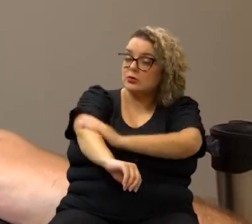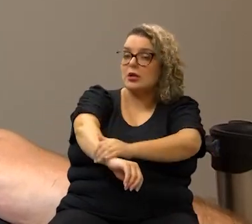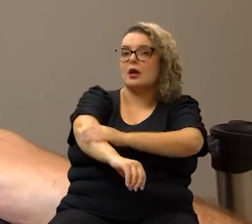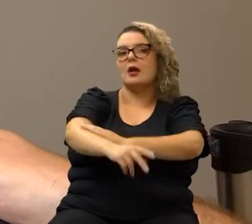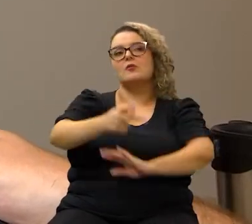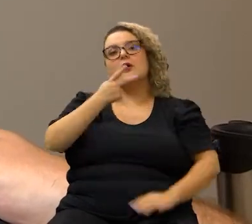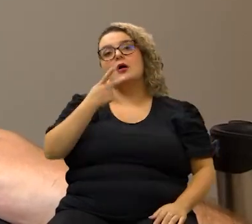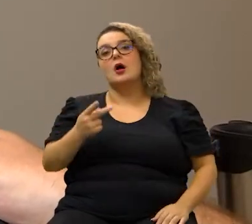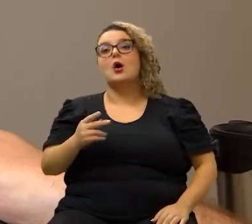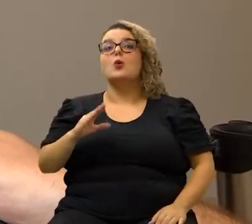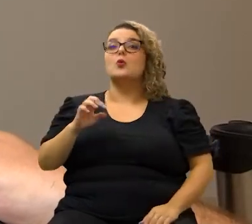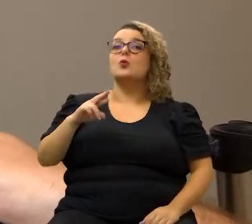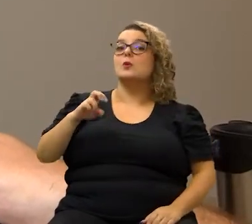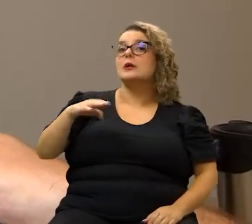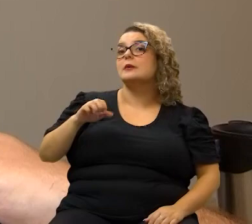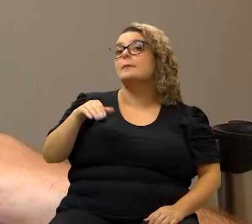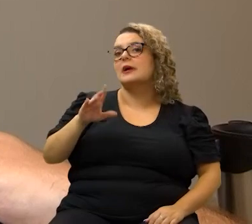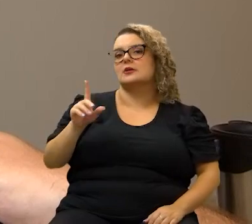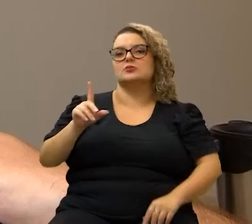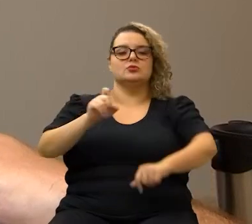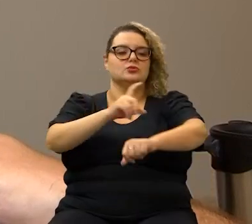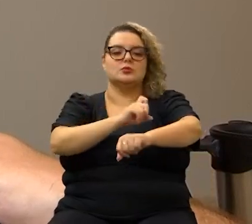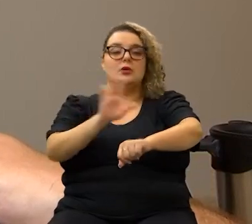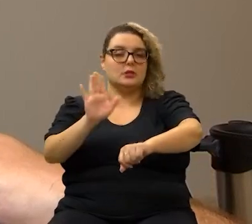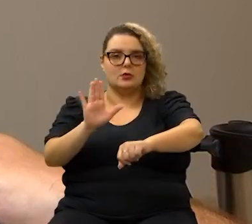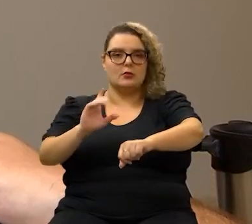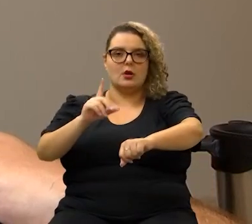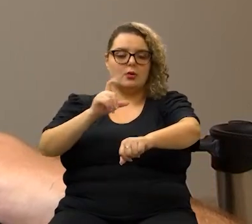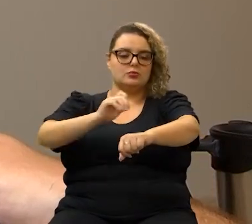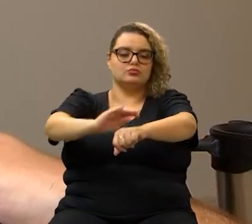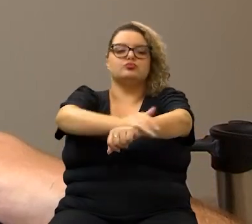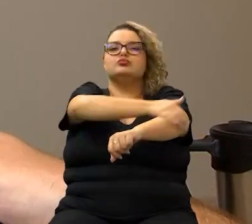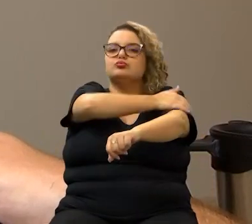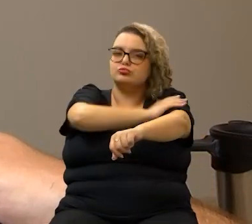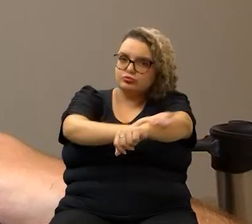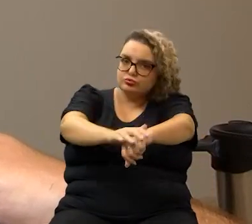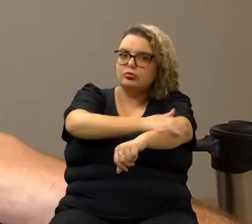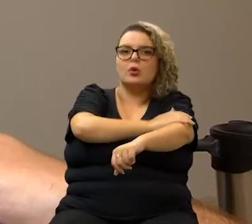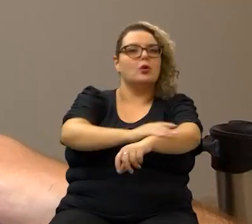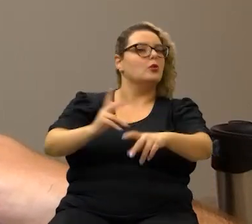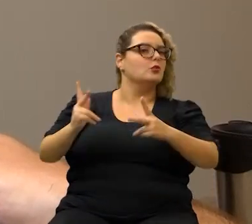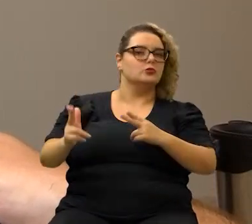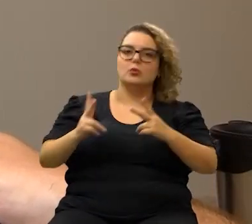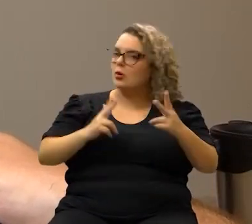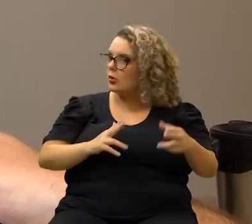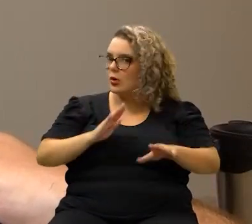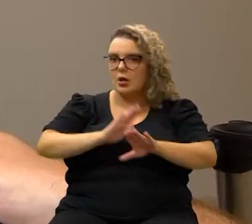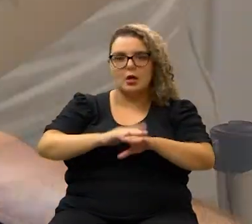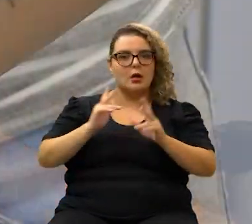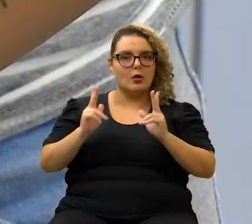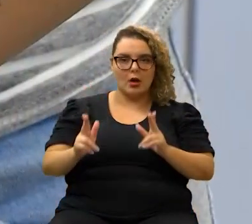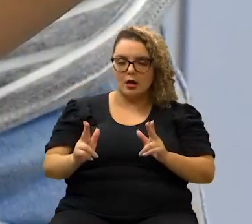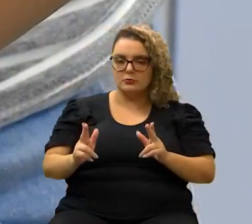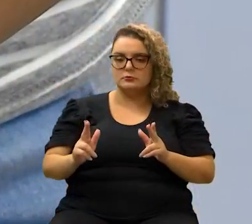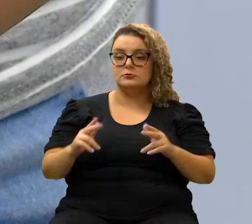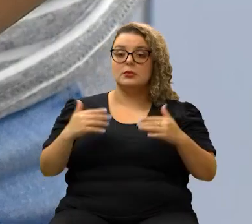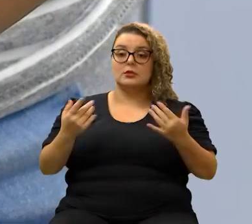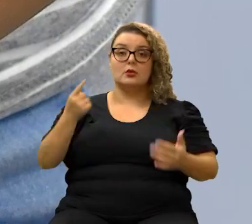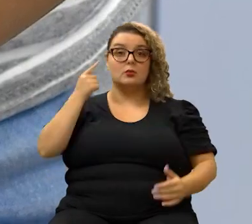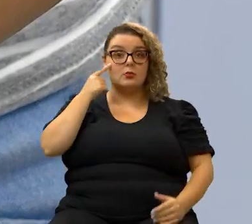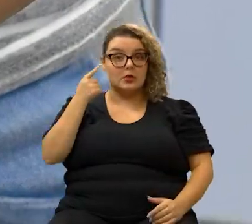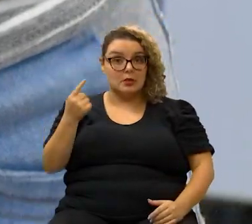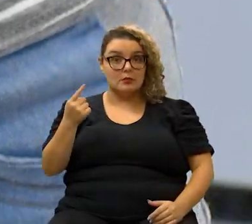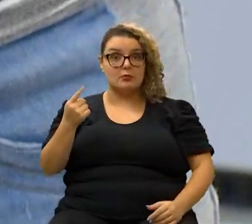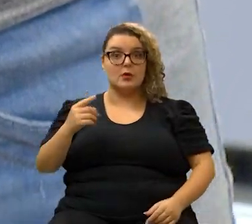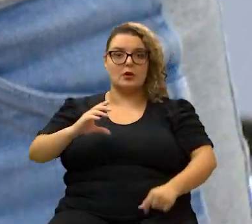tendo a espalhar então a pessoa vai falar ah o creme funciona mais que o spray Não não é isso é que eu não espalhei os dois tem a mesma funcionalidade